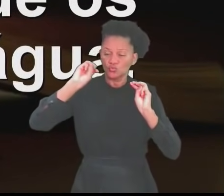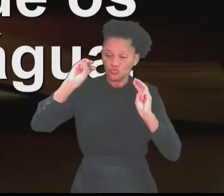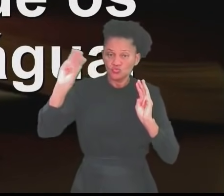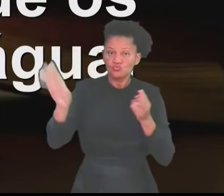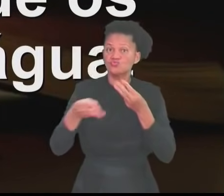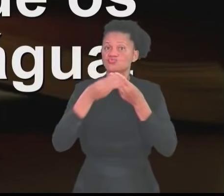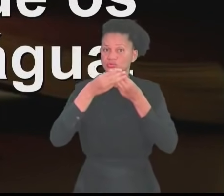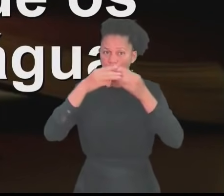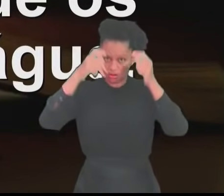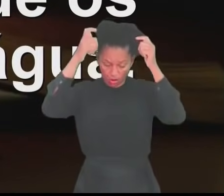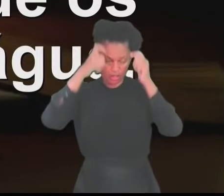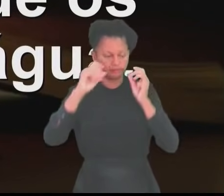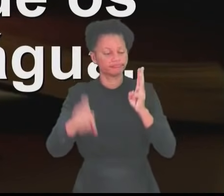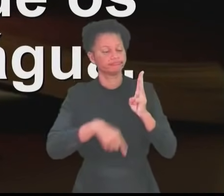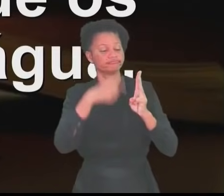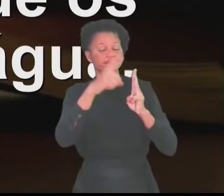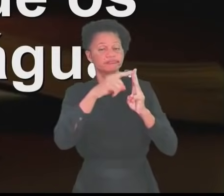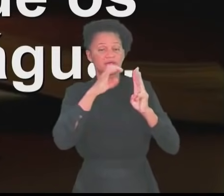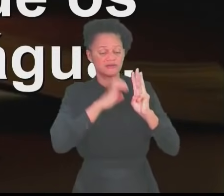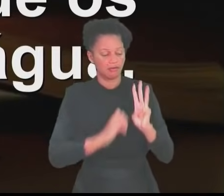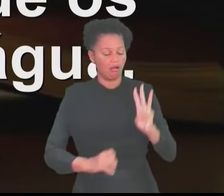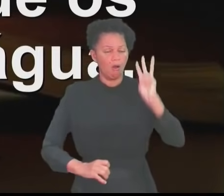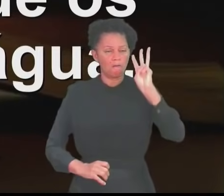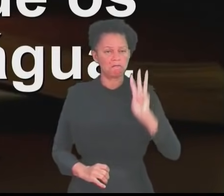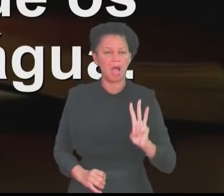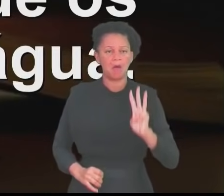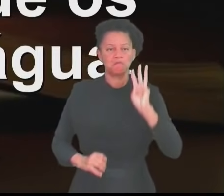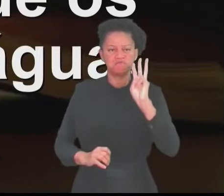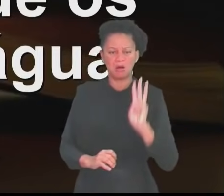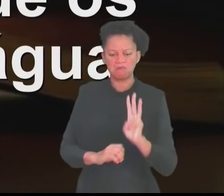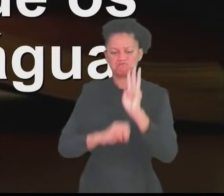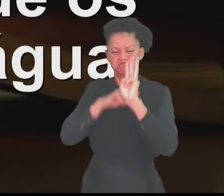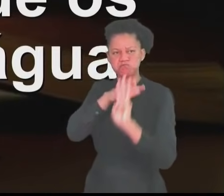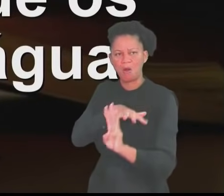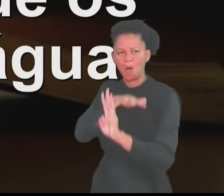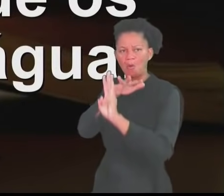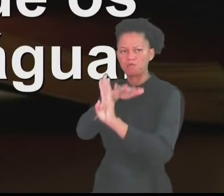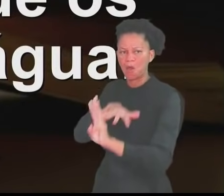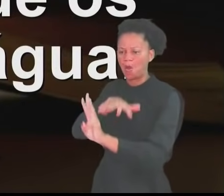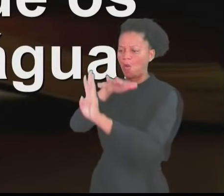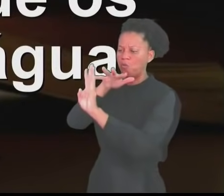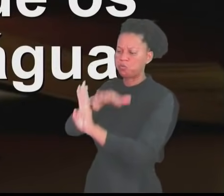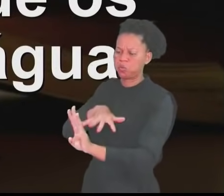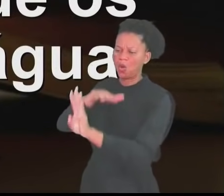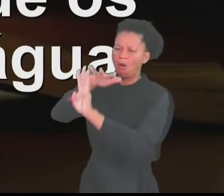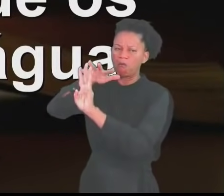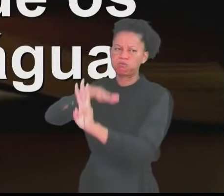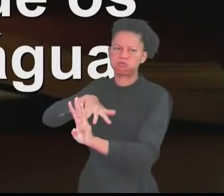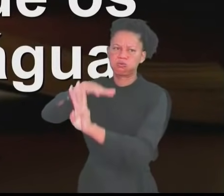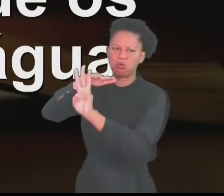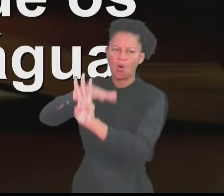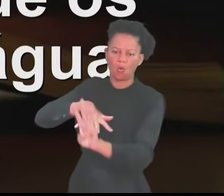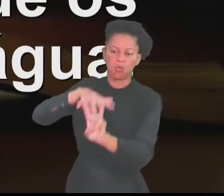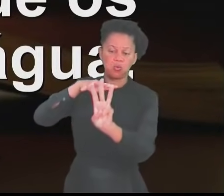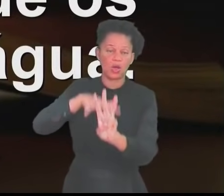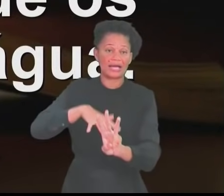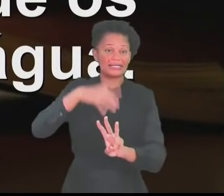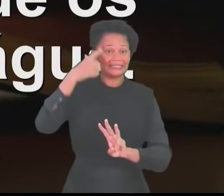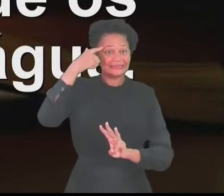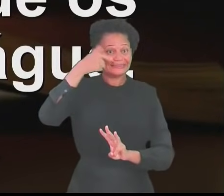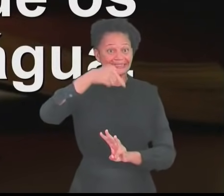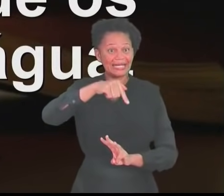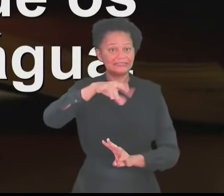Edom, e andaram rodeando com uma marcha de